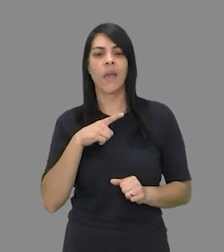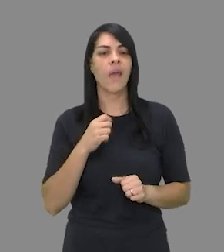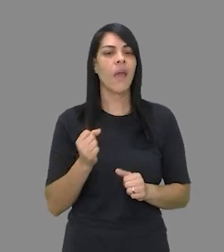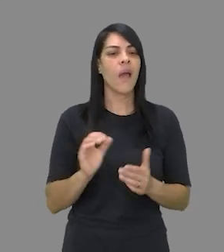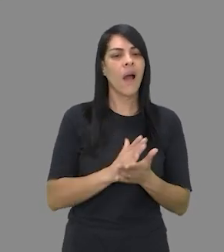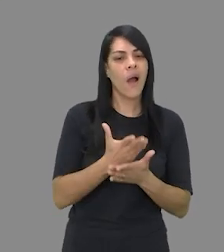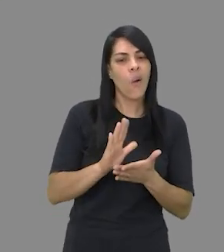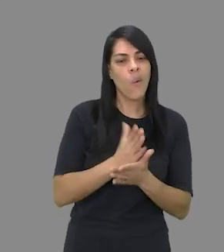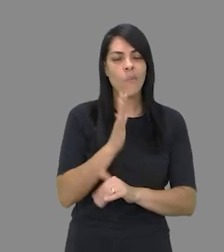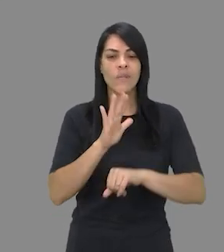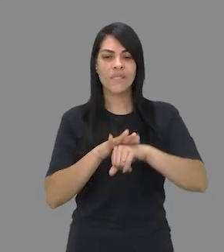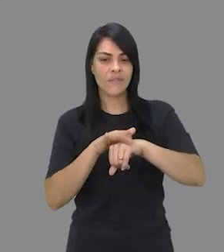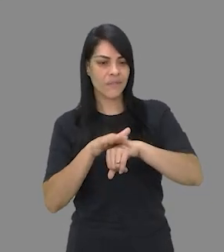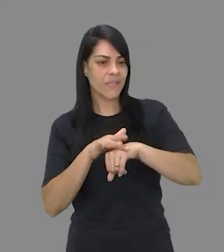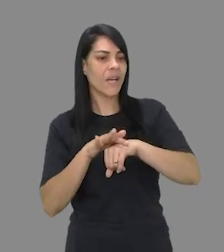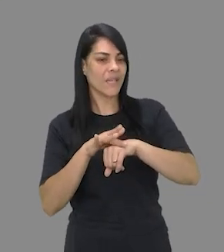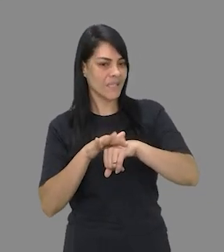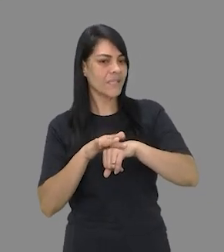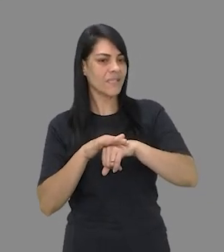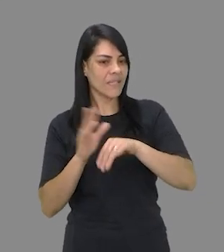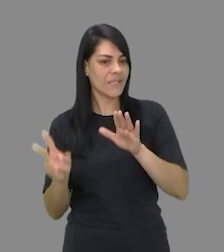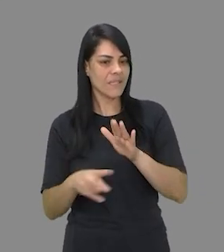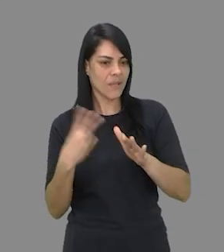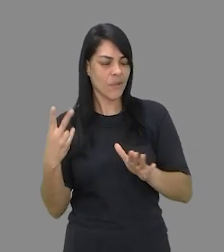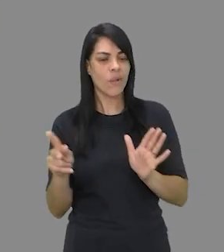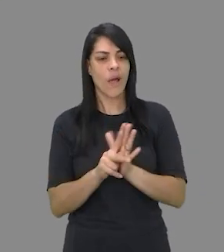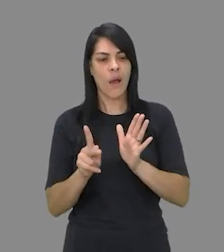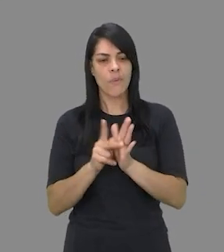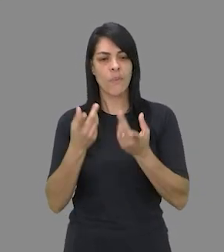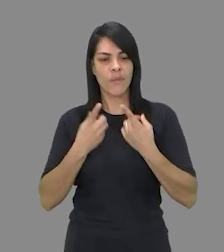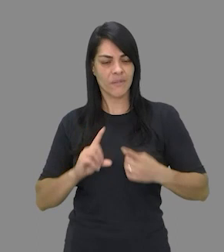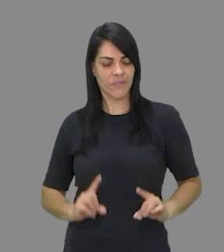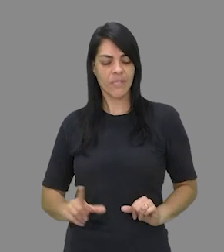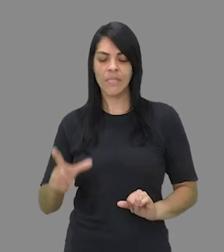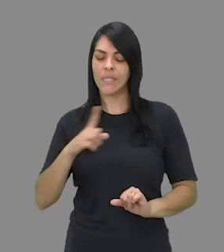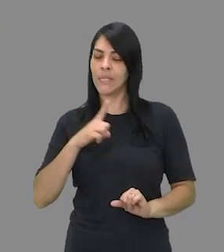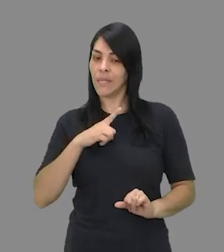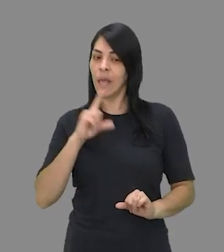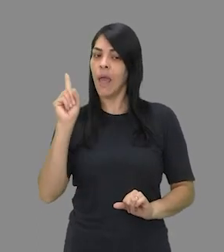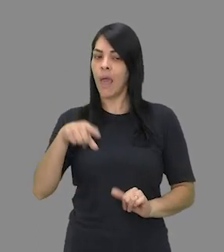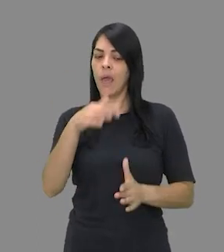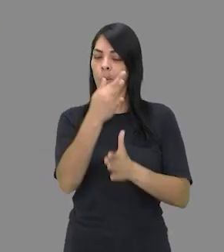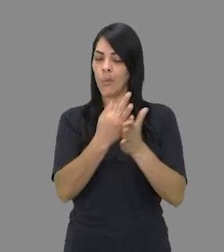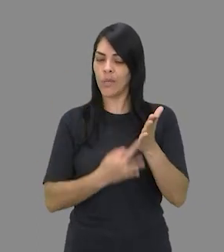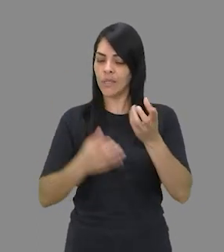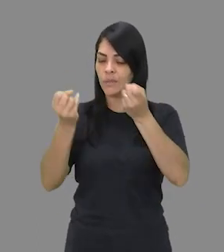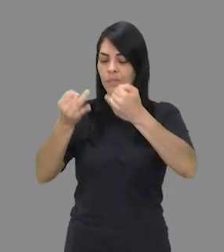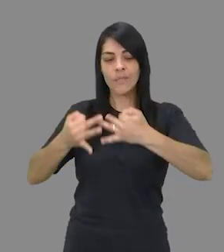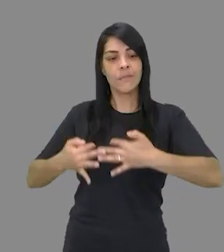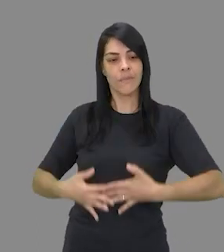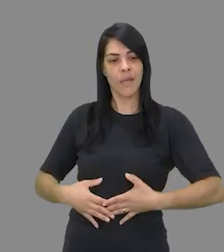algumas enfermidades que são secundárias à deficiência que ele tem. É isso que o texto, aí essa